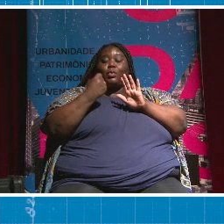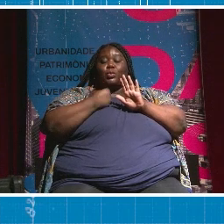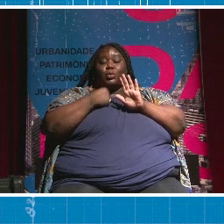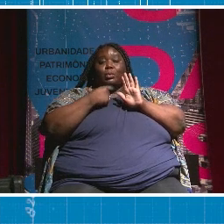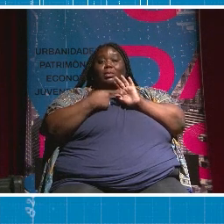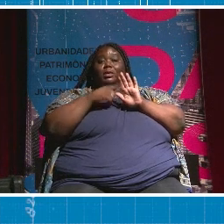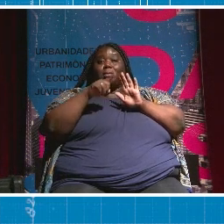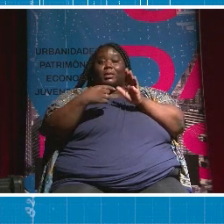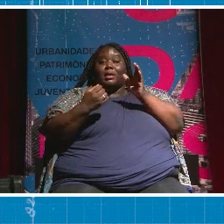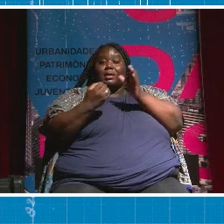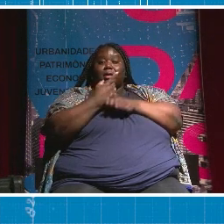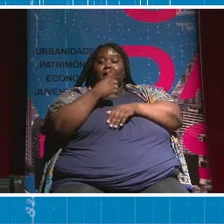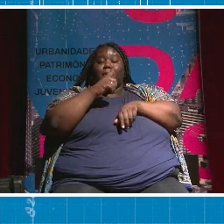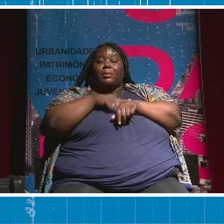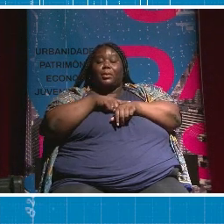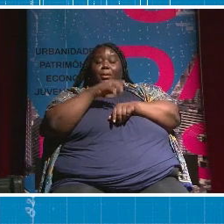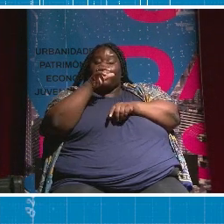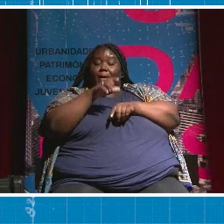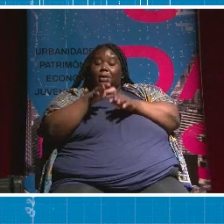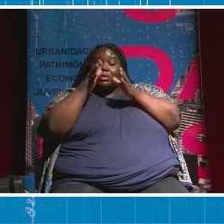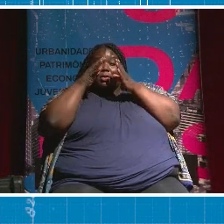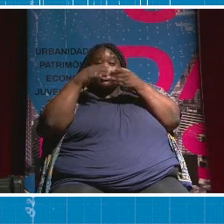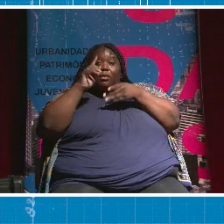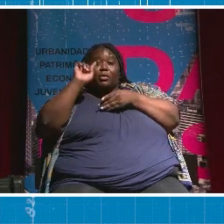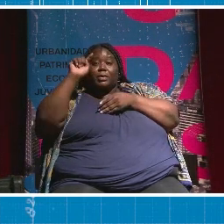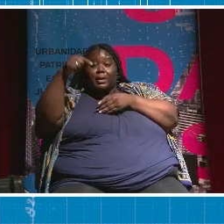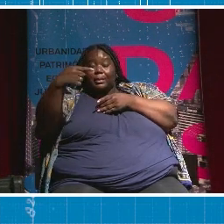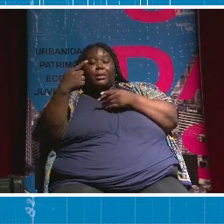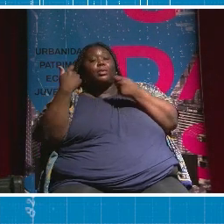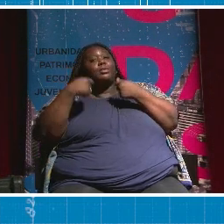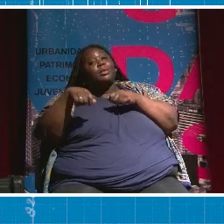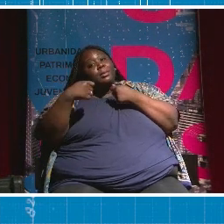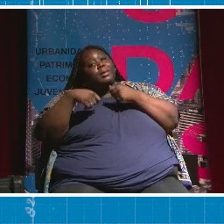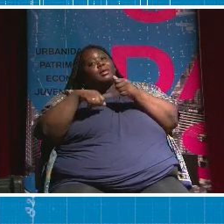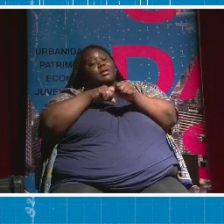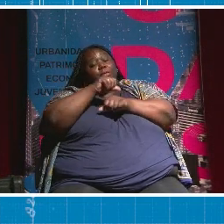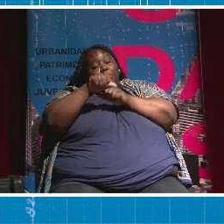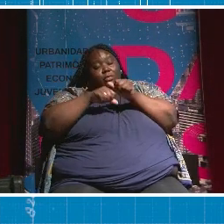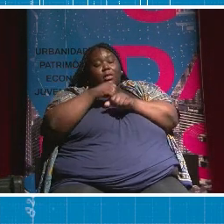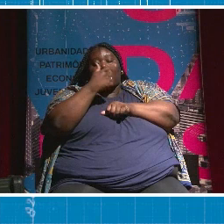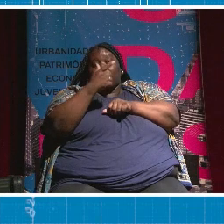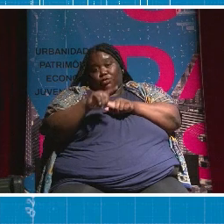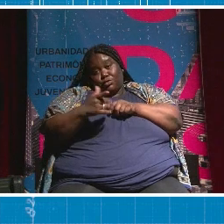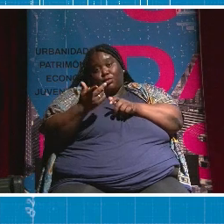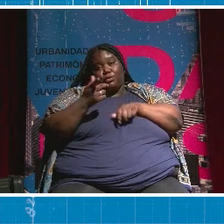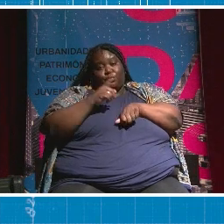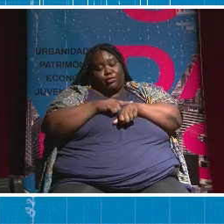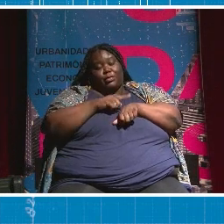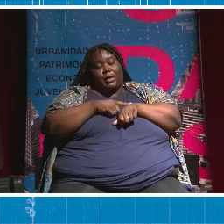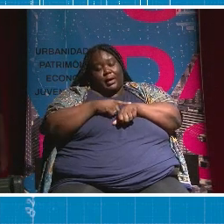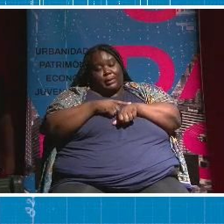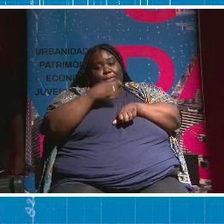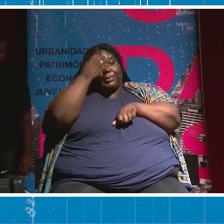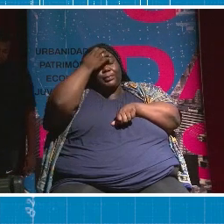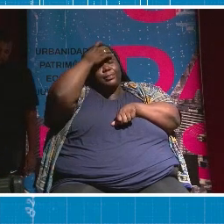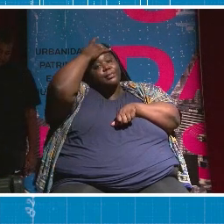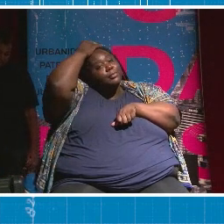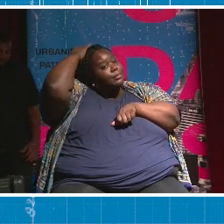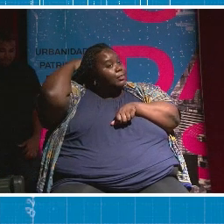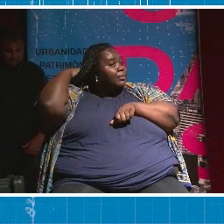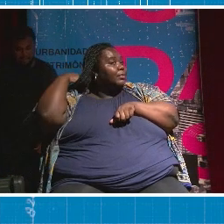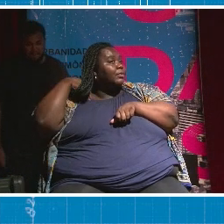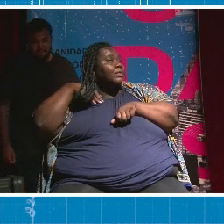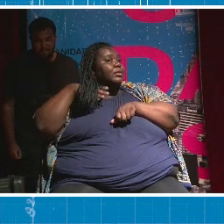determinado momento, para uma determinada finalidade e que depois precisam possivelmente ser revistos com o tempo e com as demandas e com